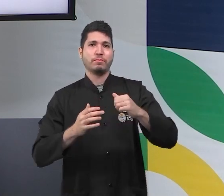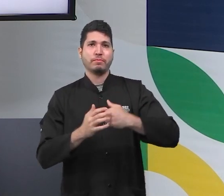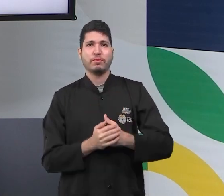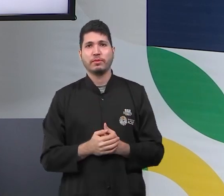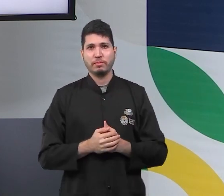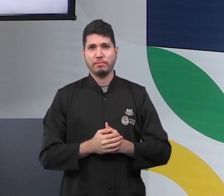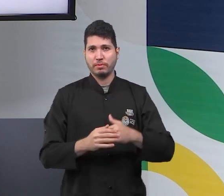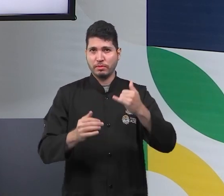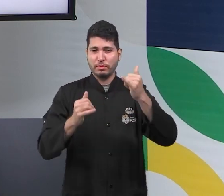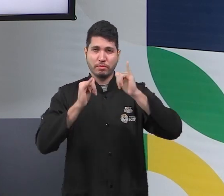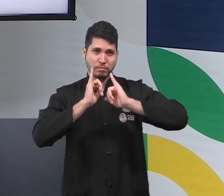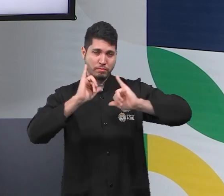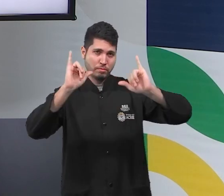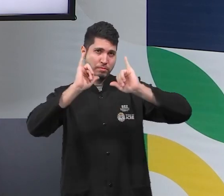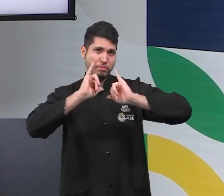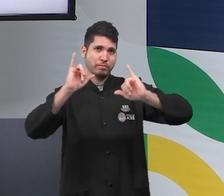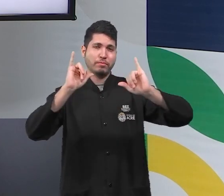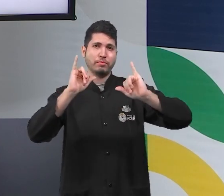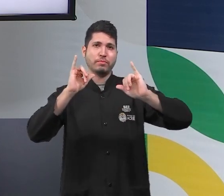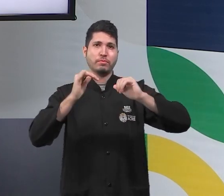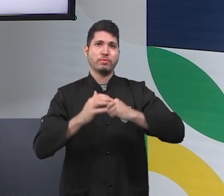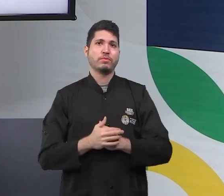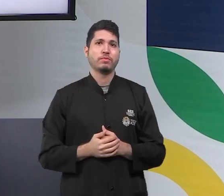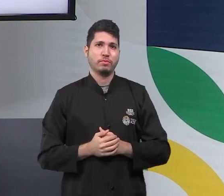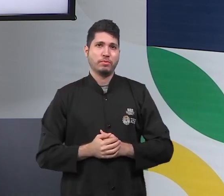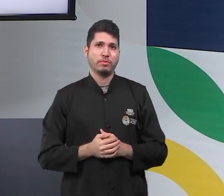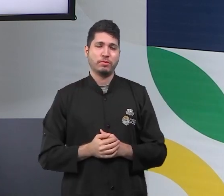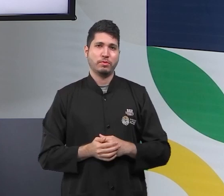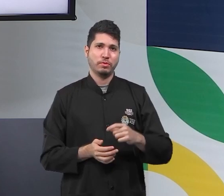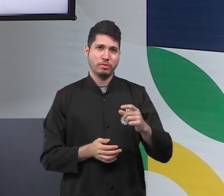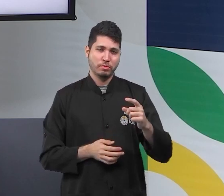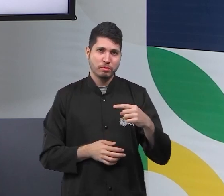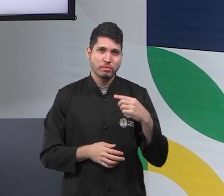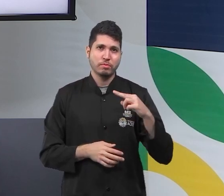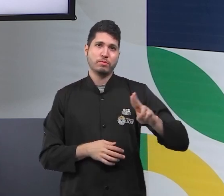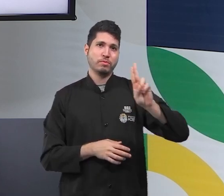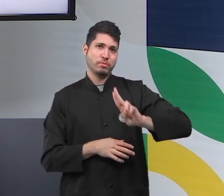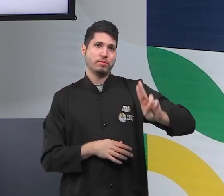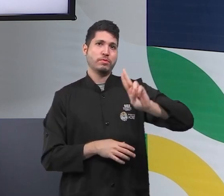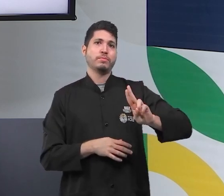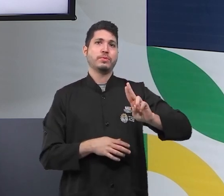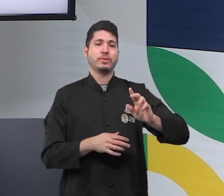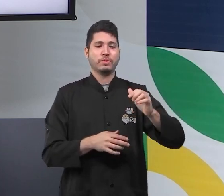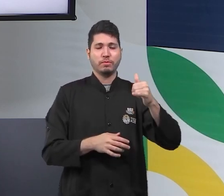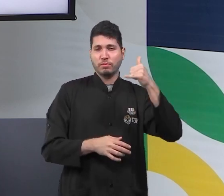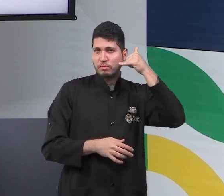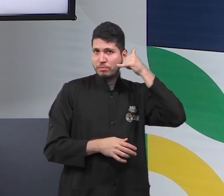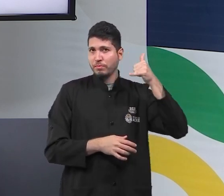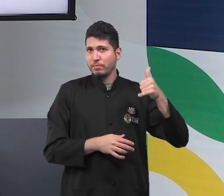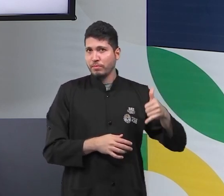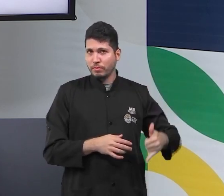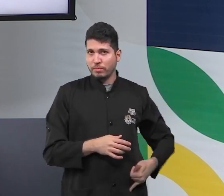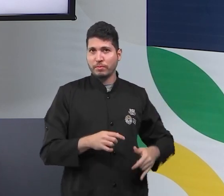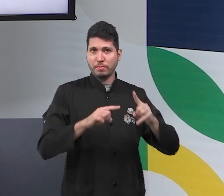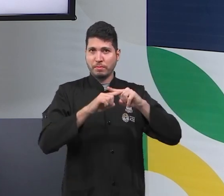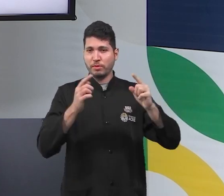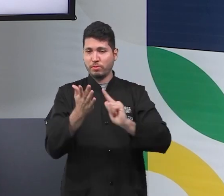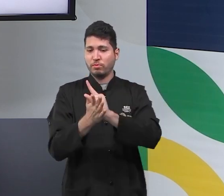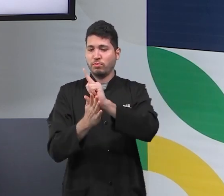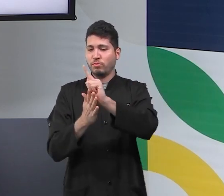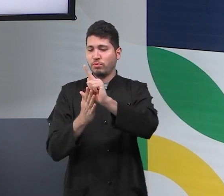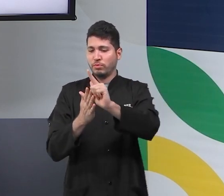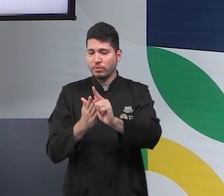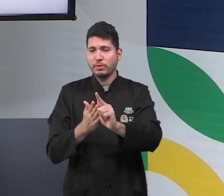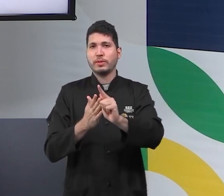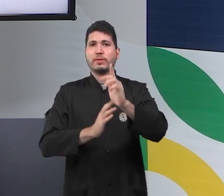informado, E geralmente a gente usa o celular. Mas os gêneros periodísticos têm